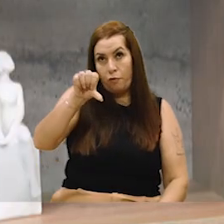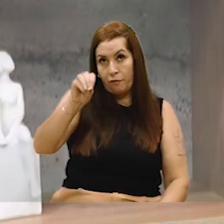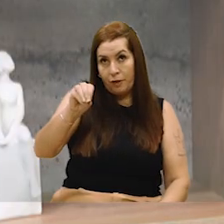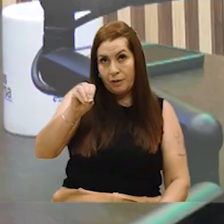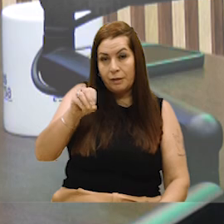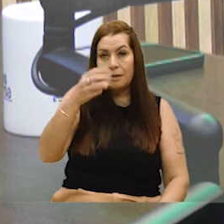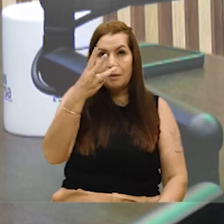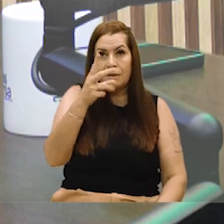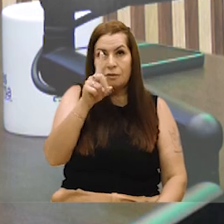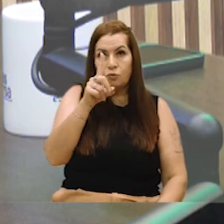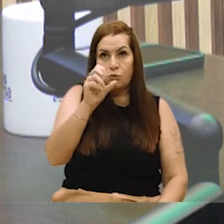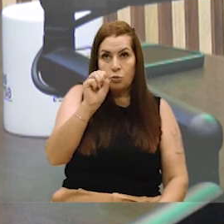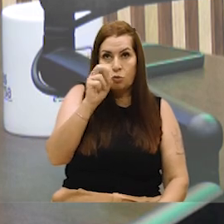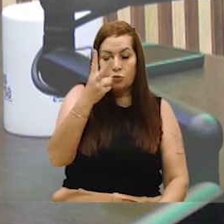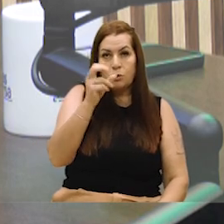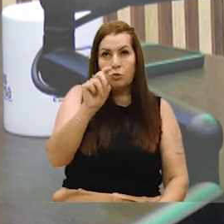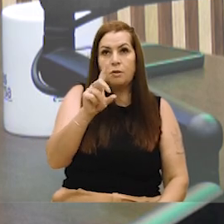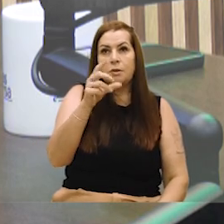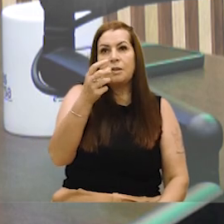99696-5190,